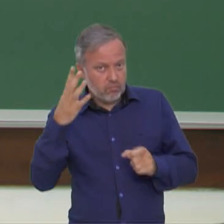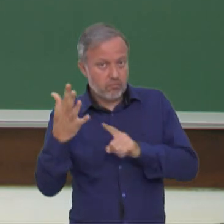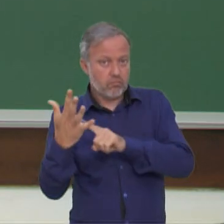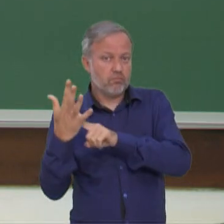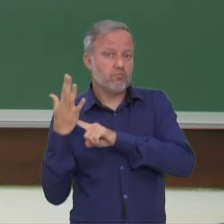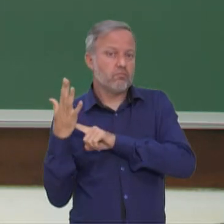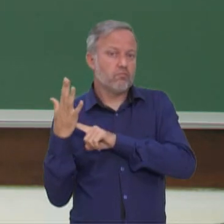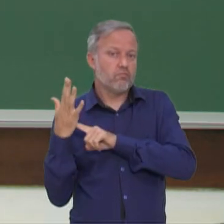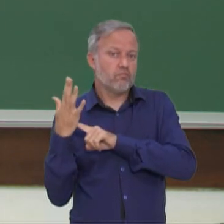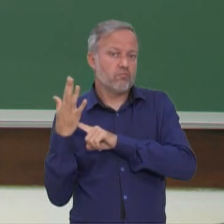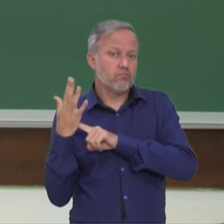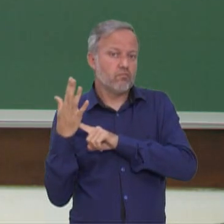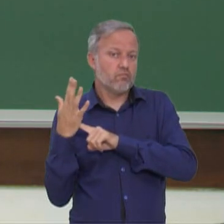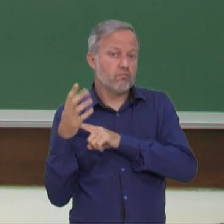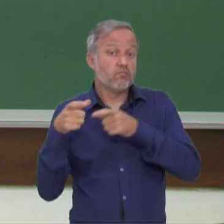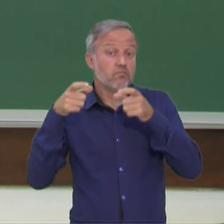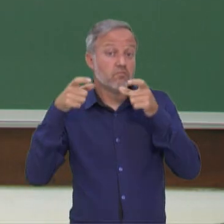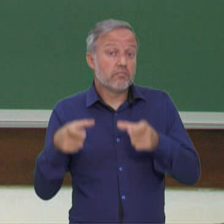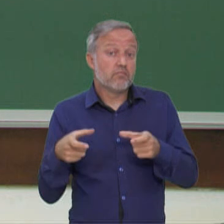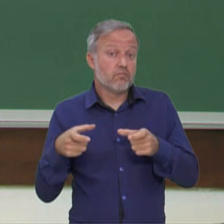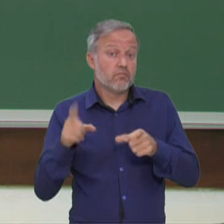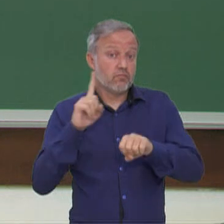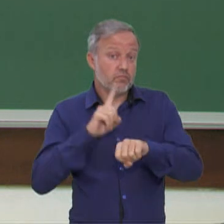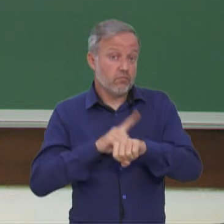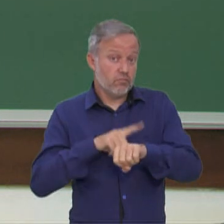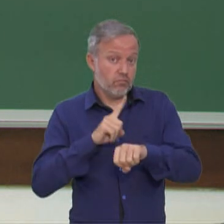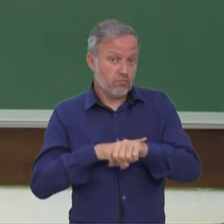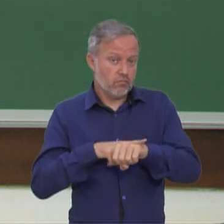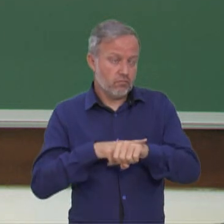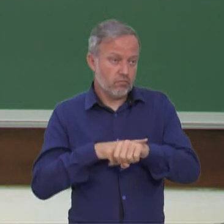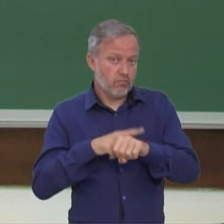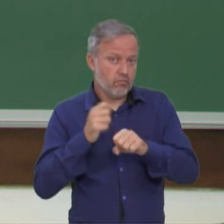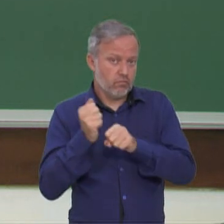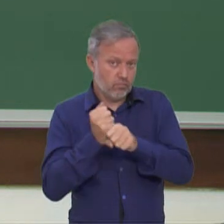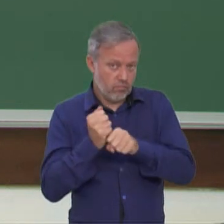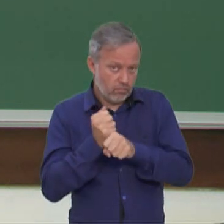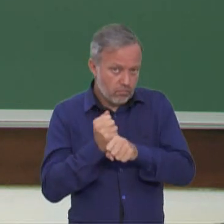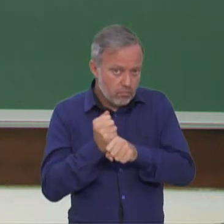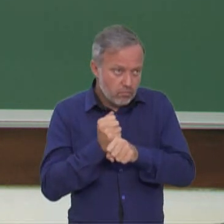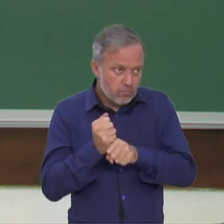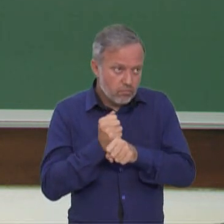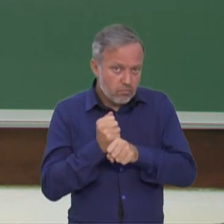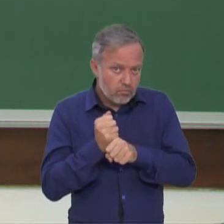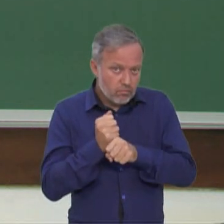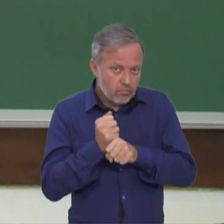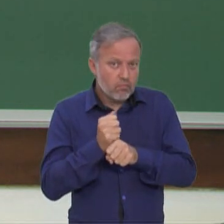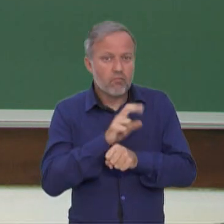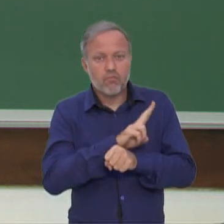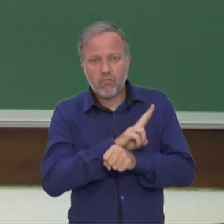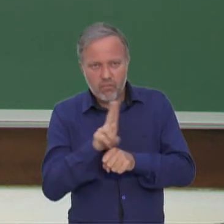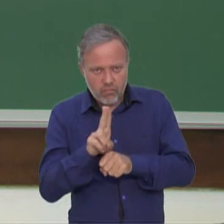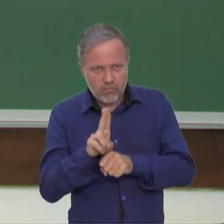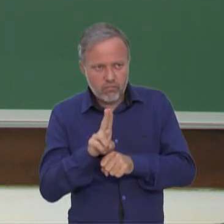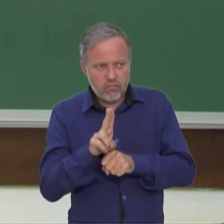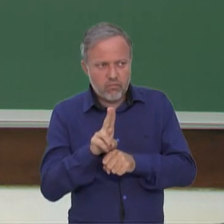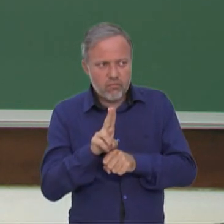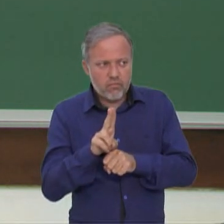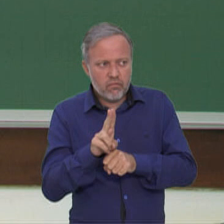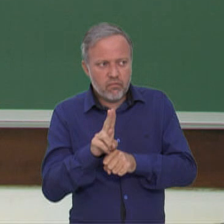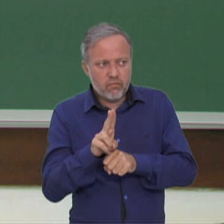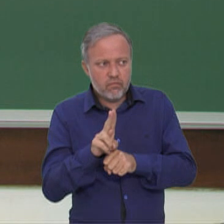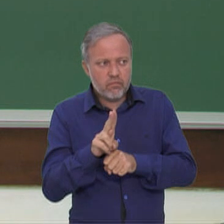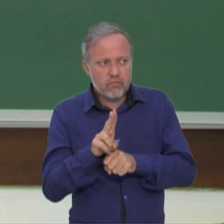nos situam, né, no tempo, o espaço é importante, os nomes são importantes pelo